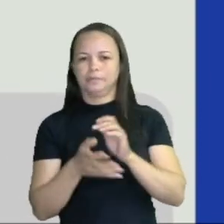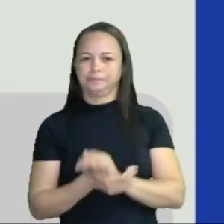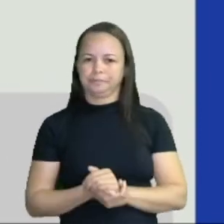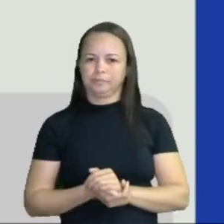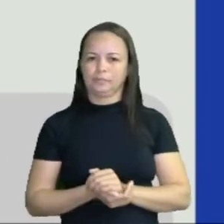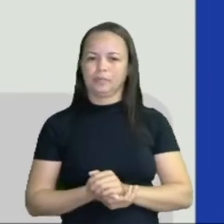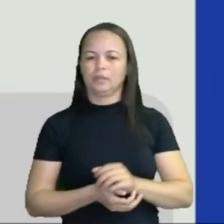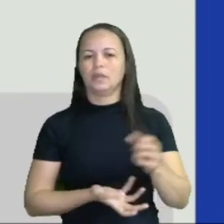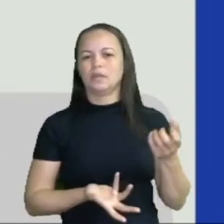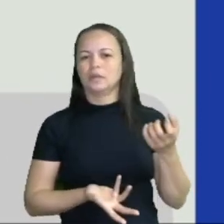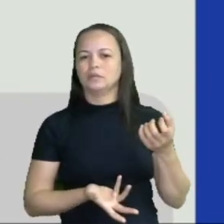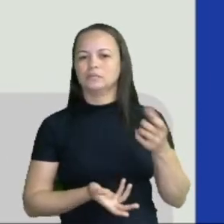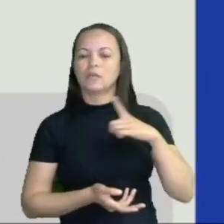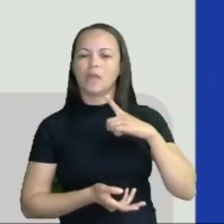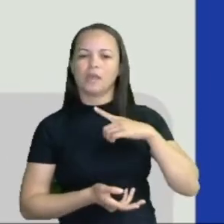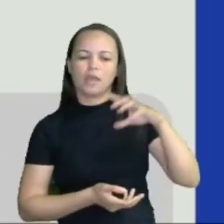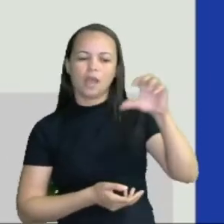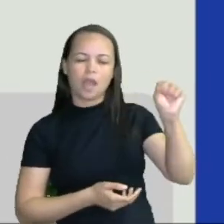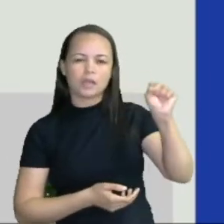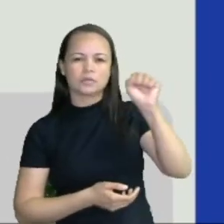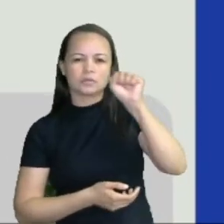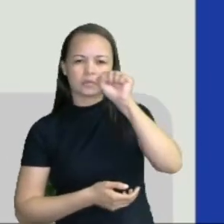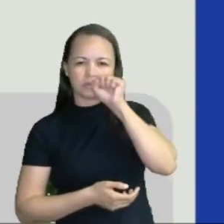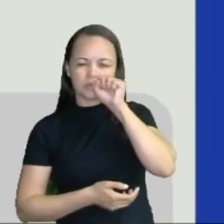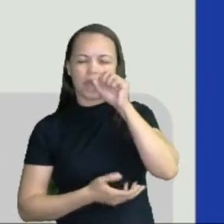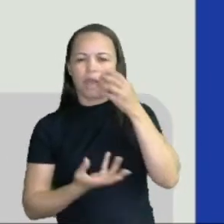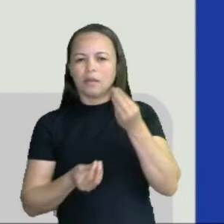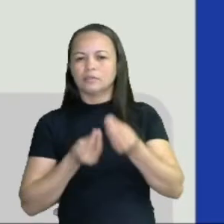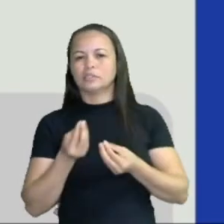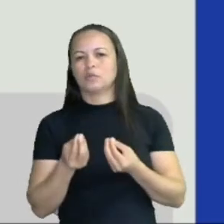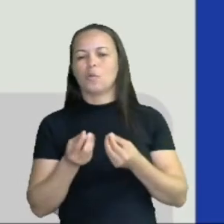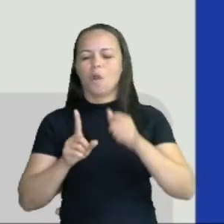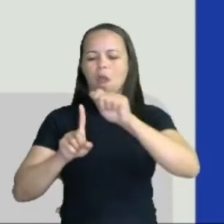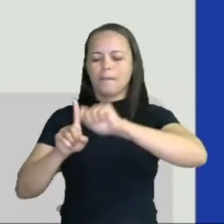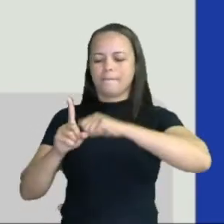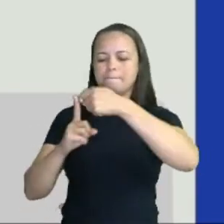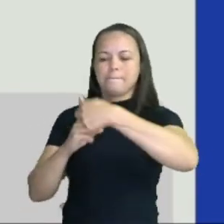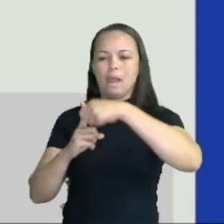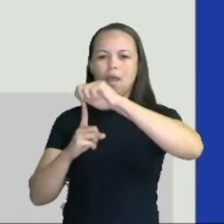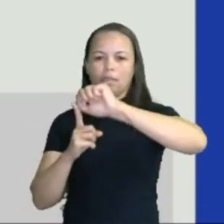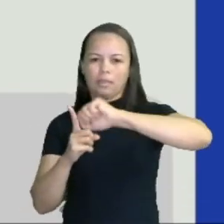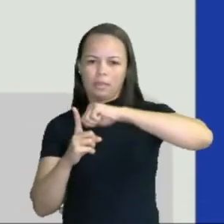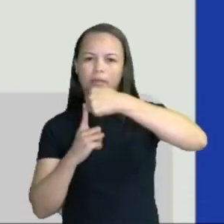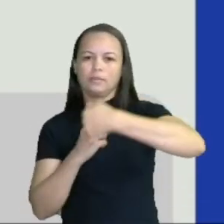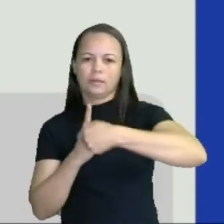Cenoura, né? A gente observa ali uma cenoura. Banana.